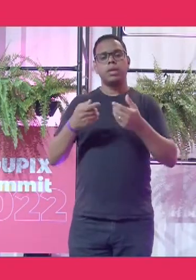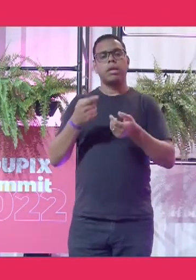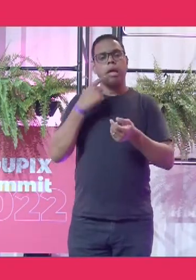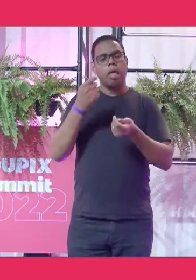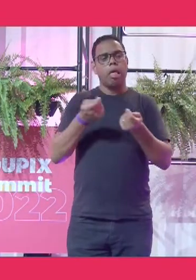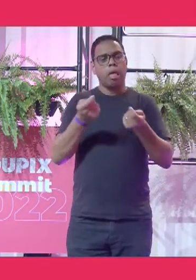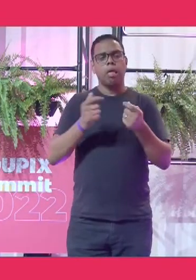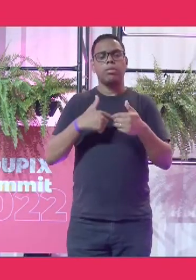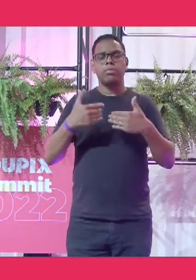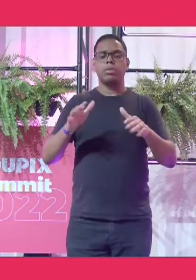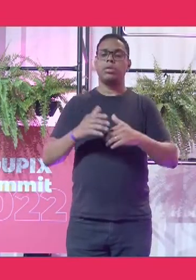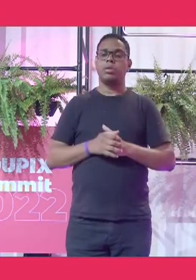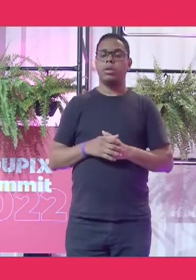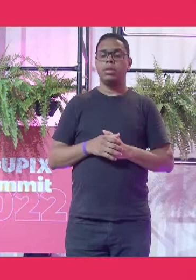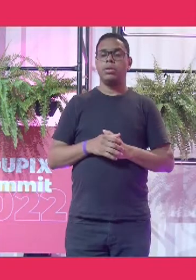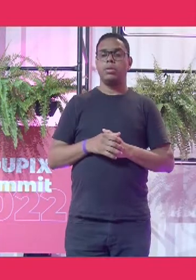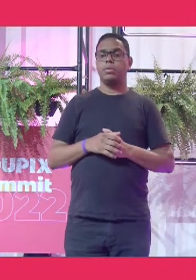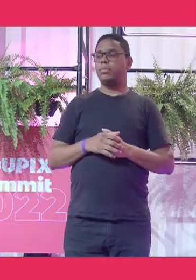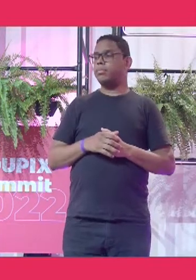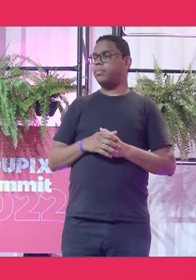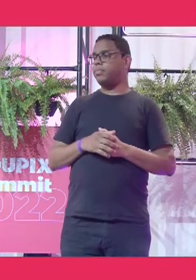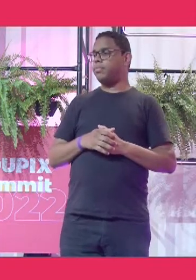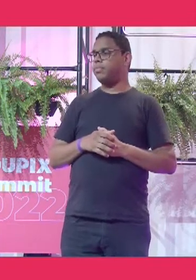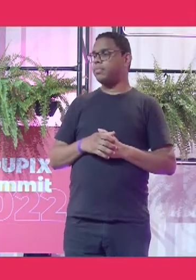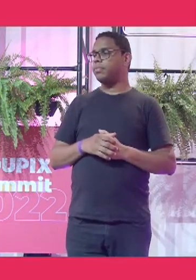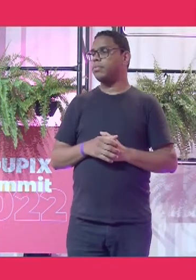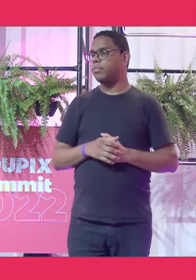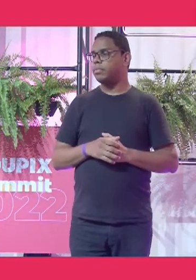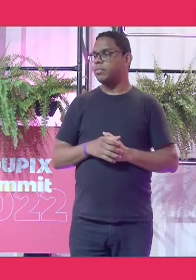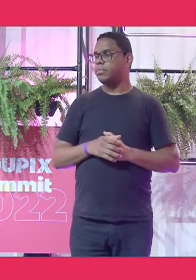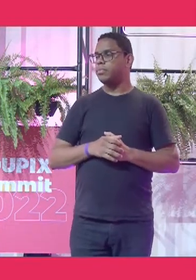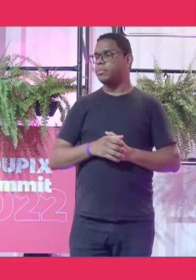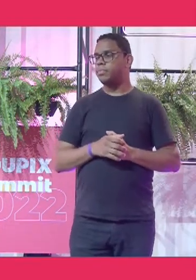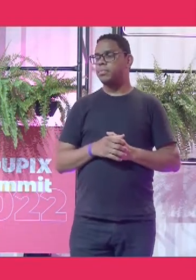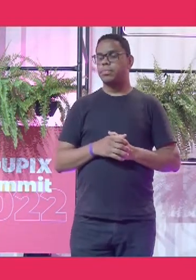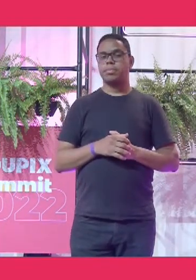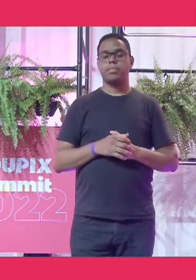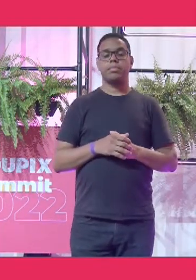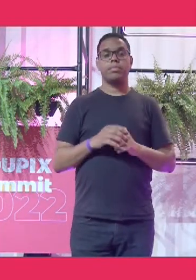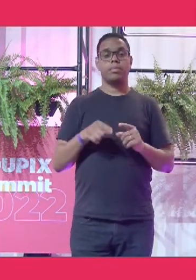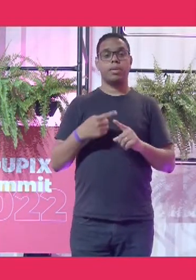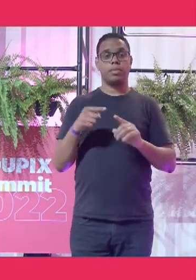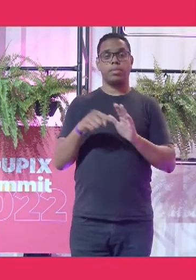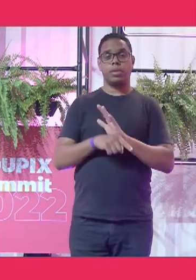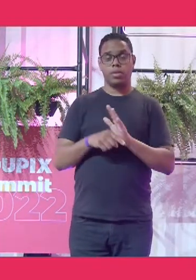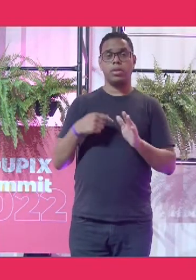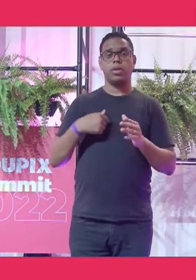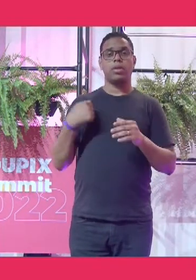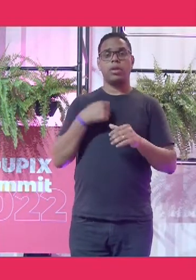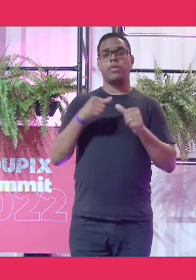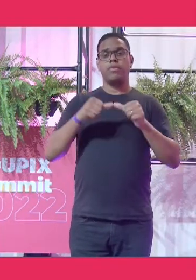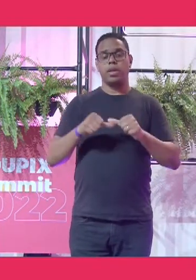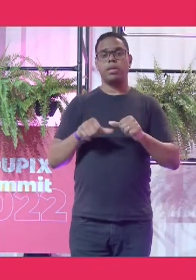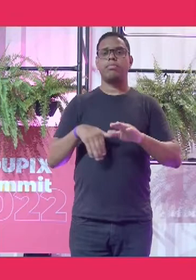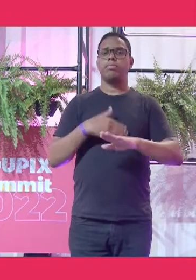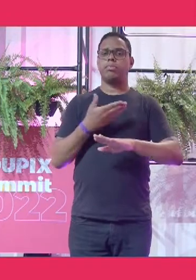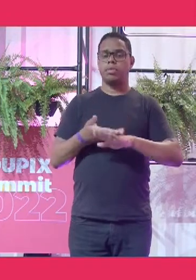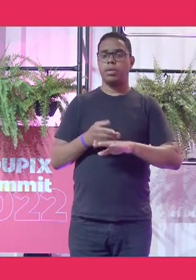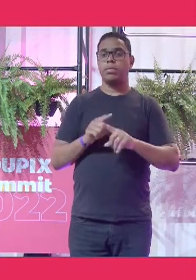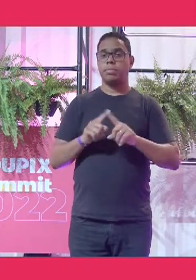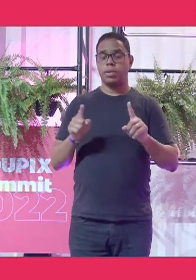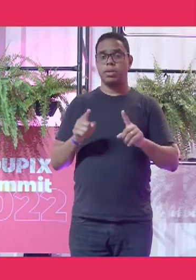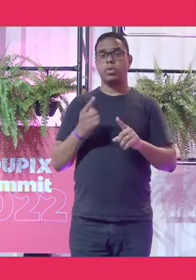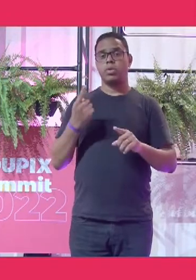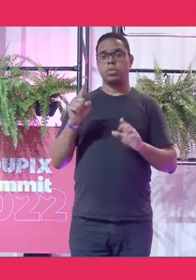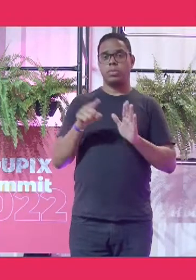também. Ó, já recebi Não, eu tô só confirmando se eu posso fazer mais uma pergunta. Eu, por mim, gente, a gente ficava aqui. Pode. Mais uma